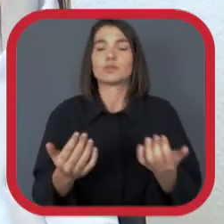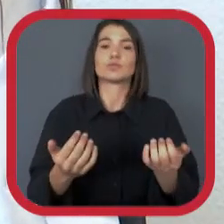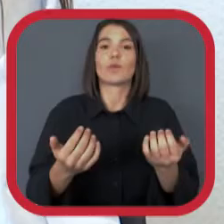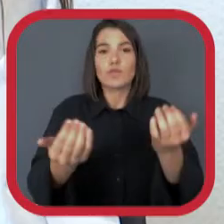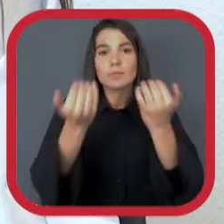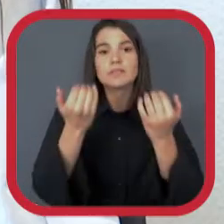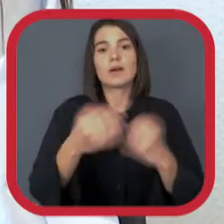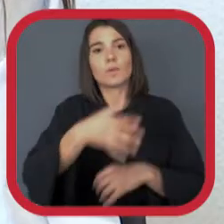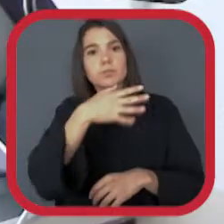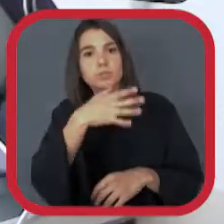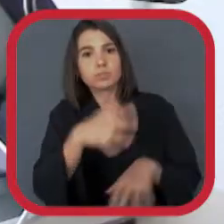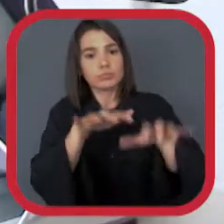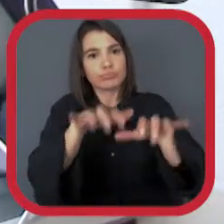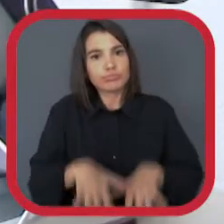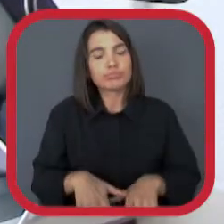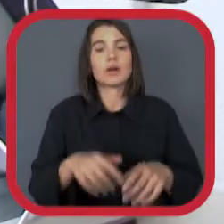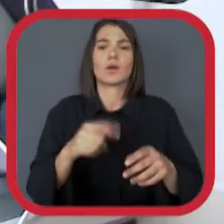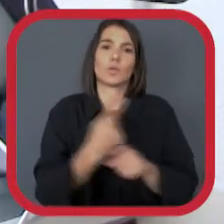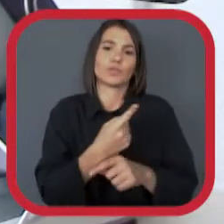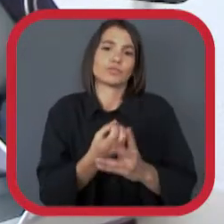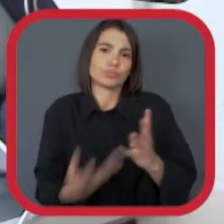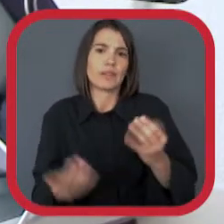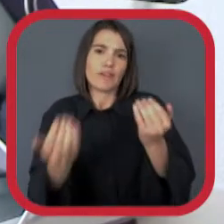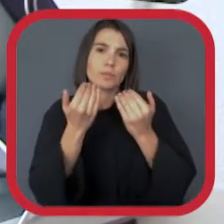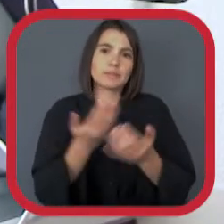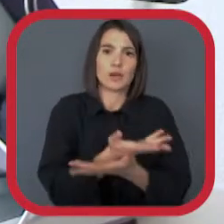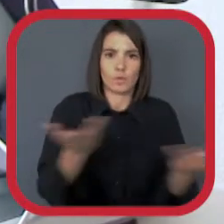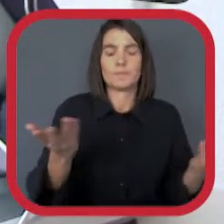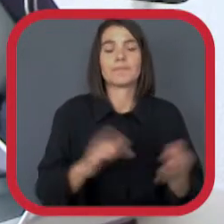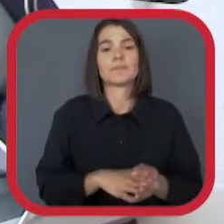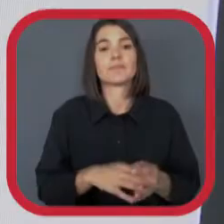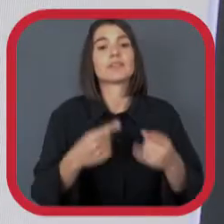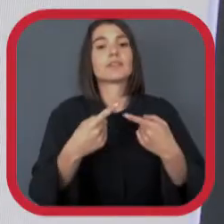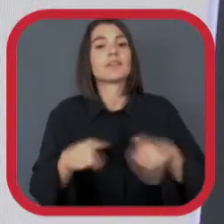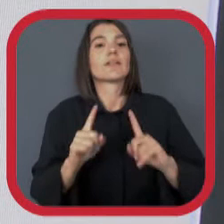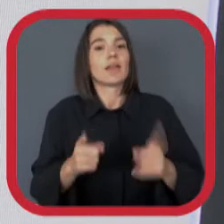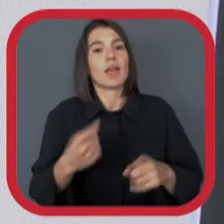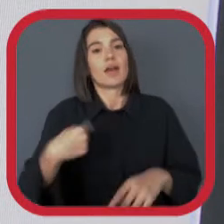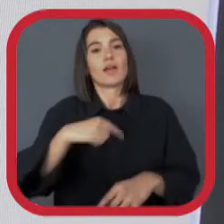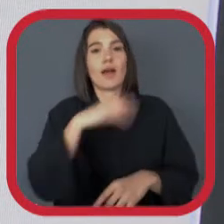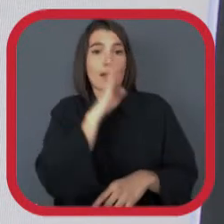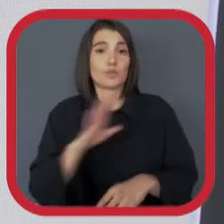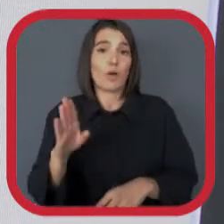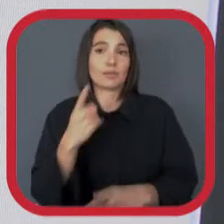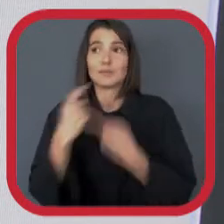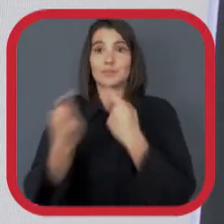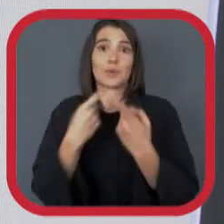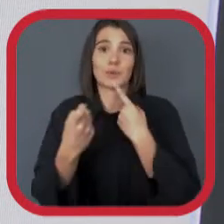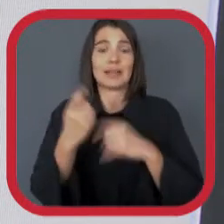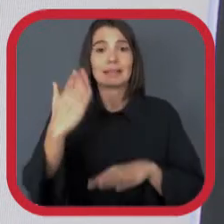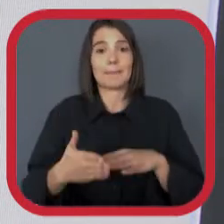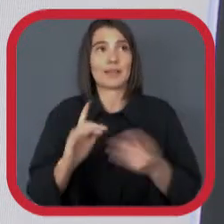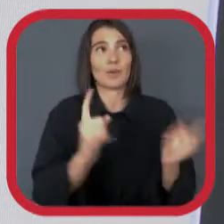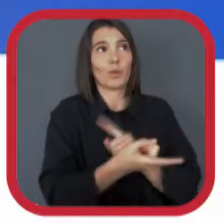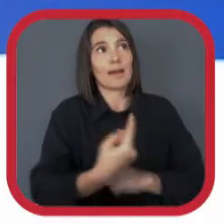de imprensa, entre outras coisas. As diferenças é que estamos habituados a fazer perguntas e de